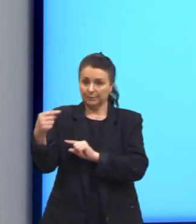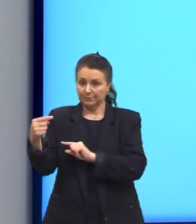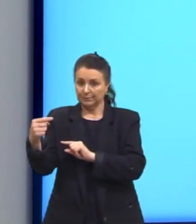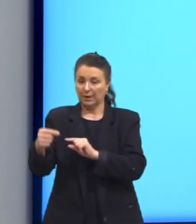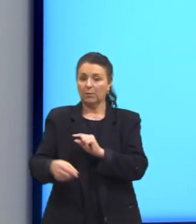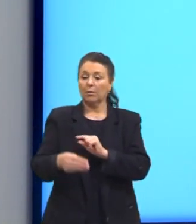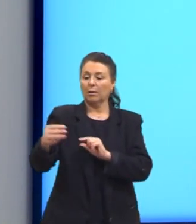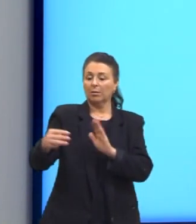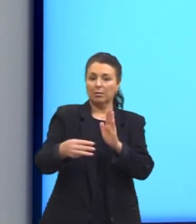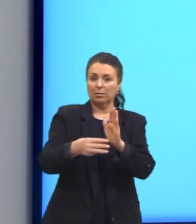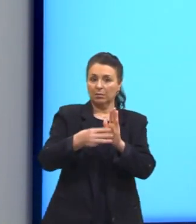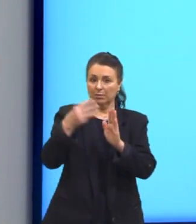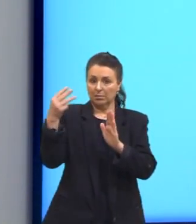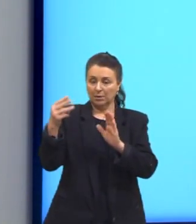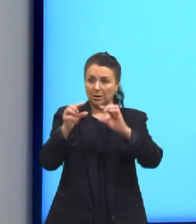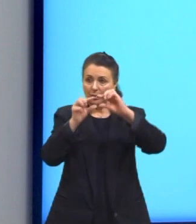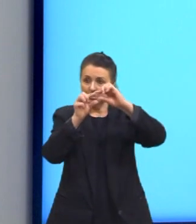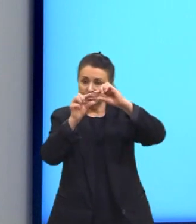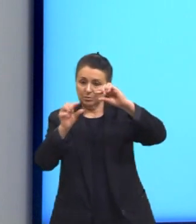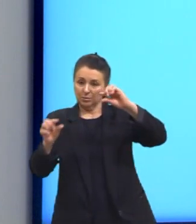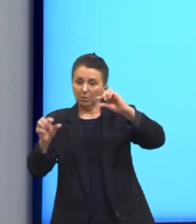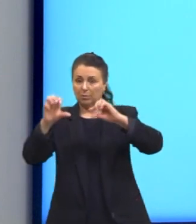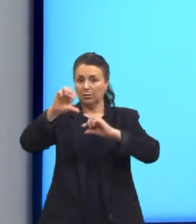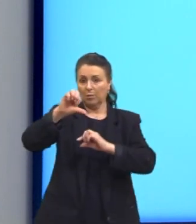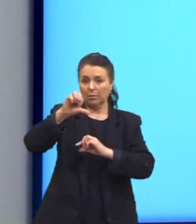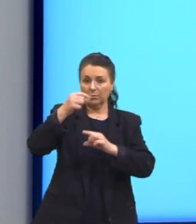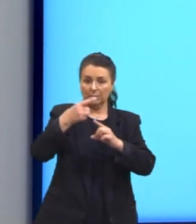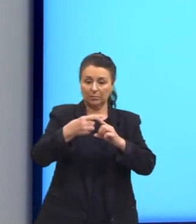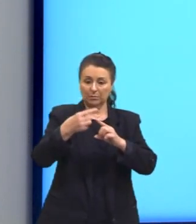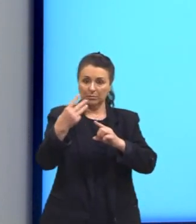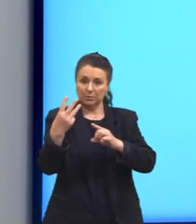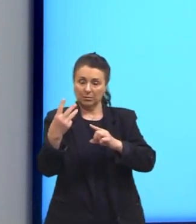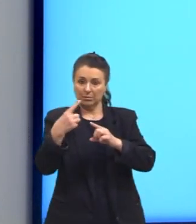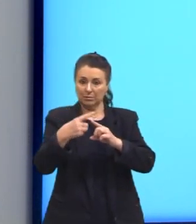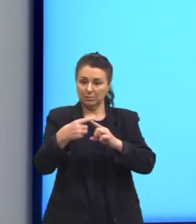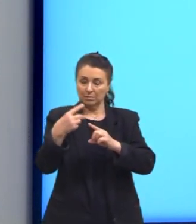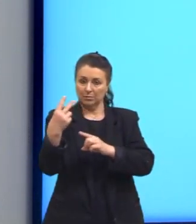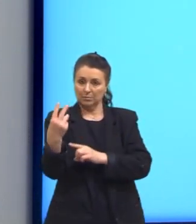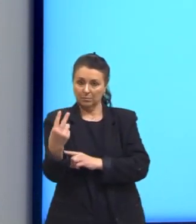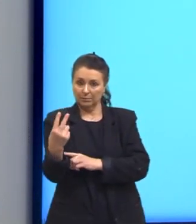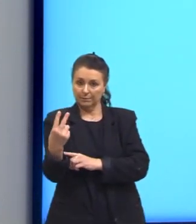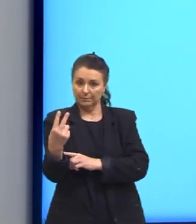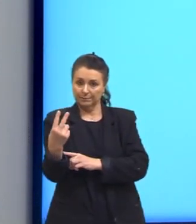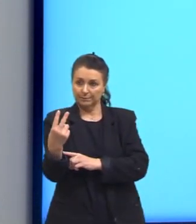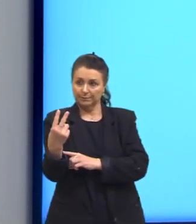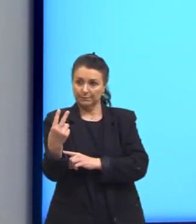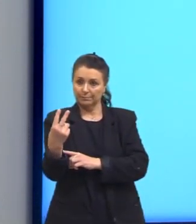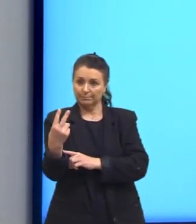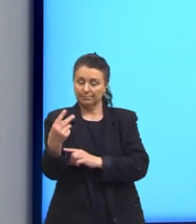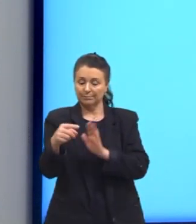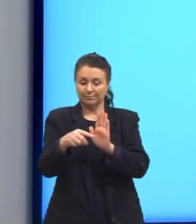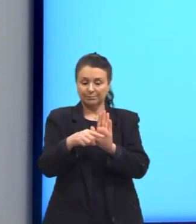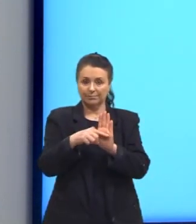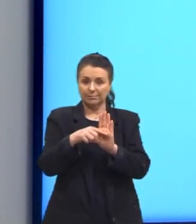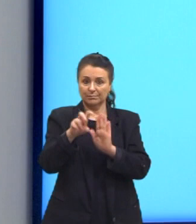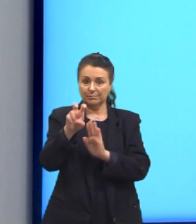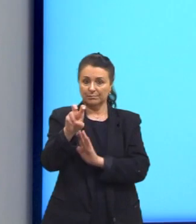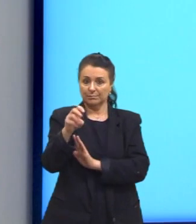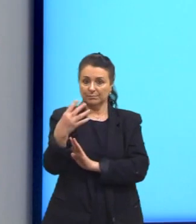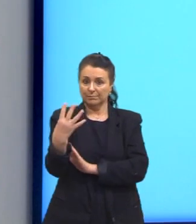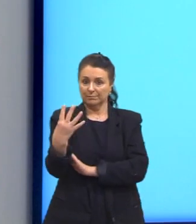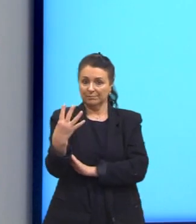secundária seria o 9 vezes o 3 vezes o 2, tá? Que daria, então, menos